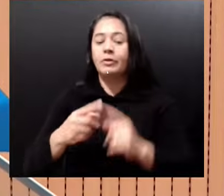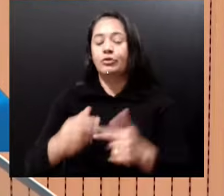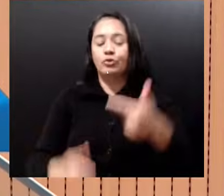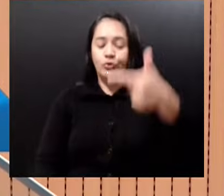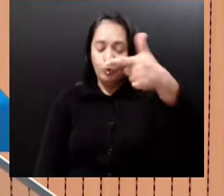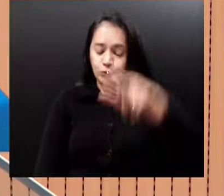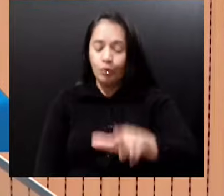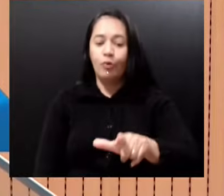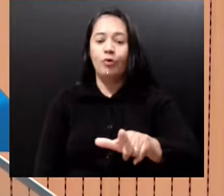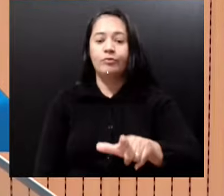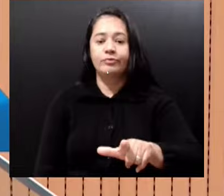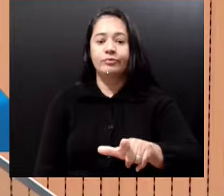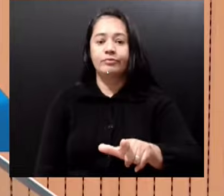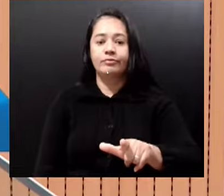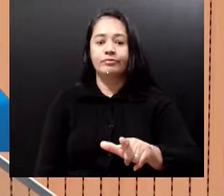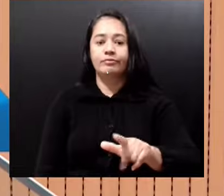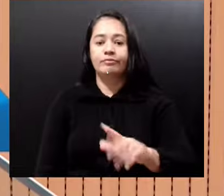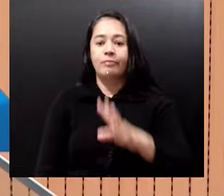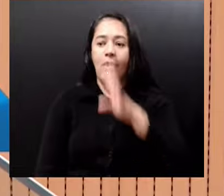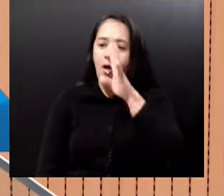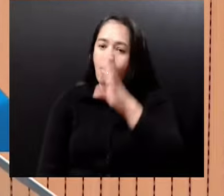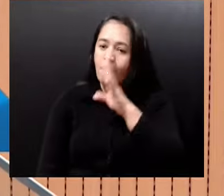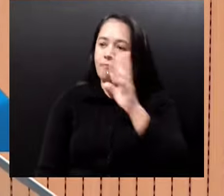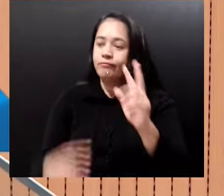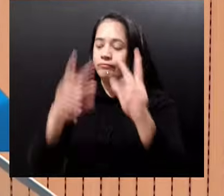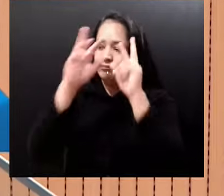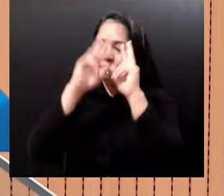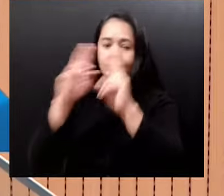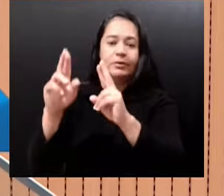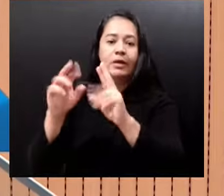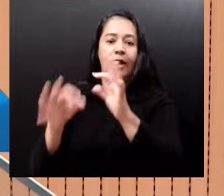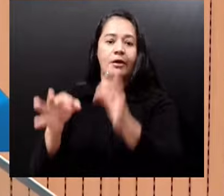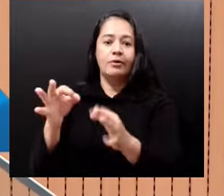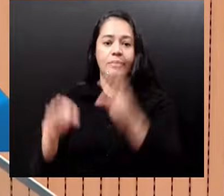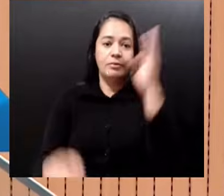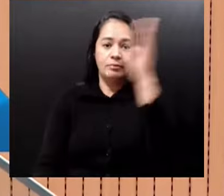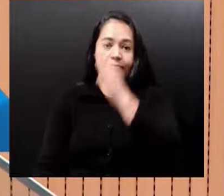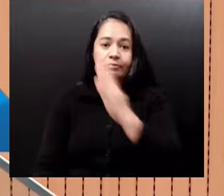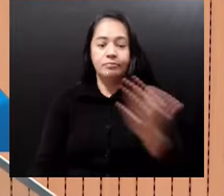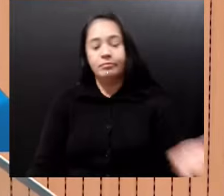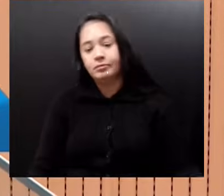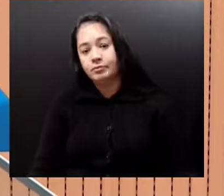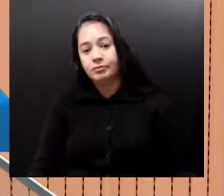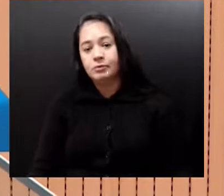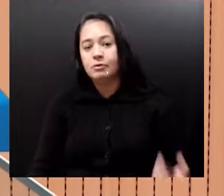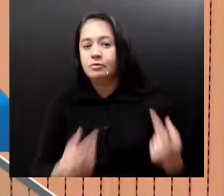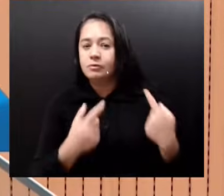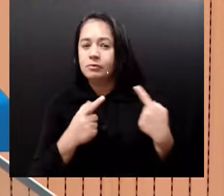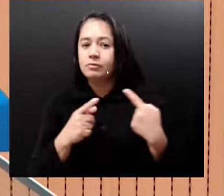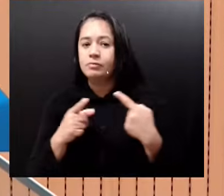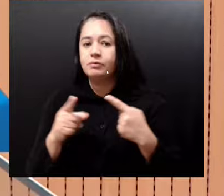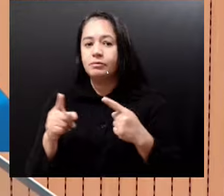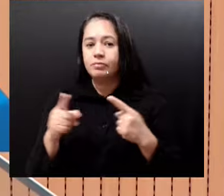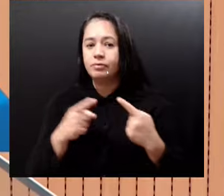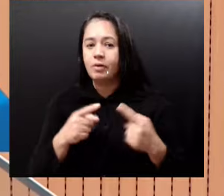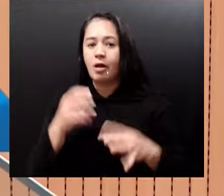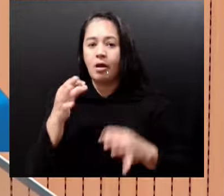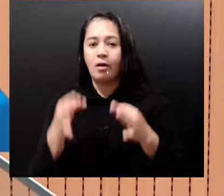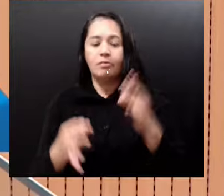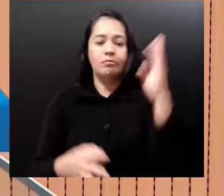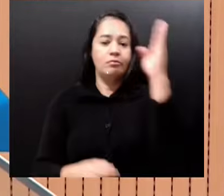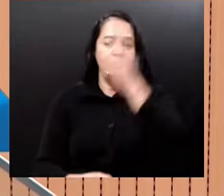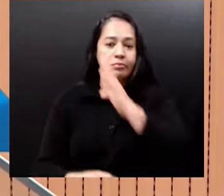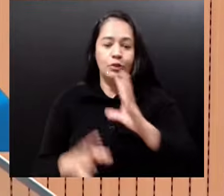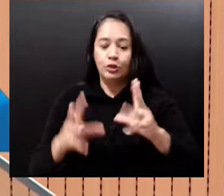ousou desrespeitar a justiça brasileira, provocando a justiça brasileira e todos os